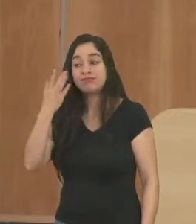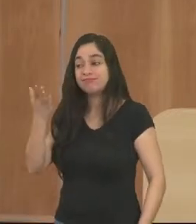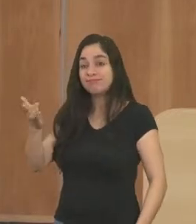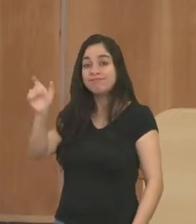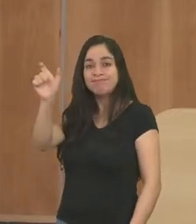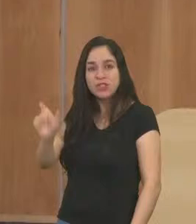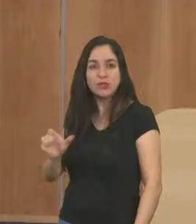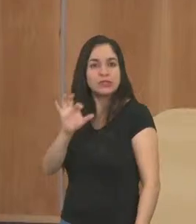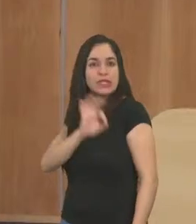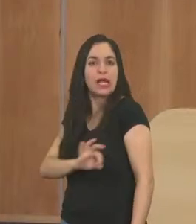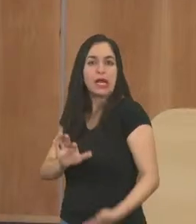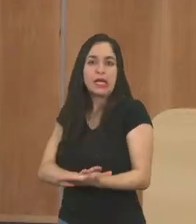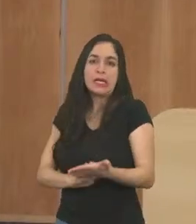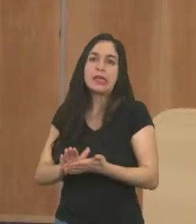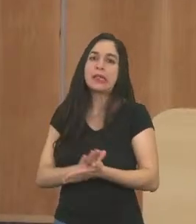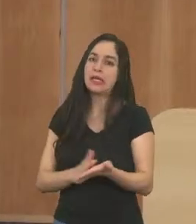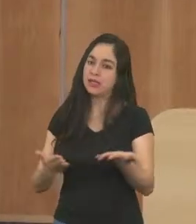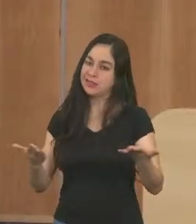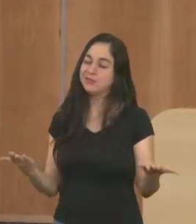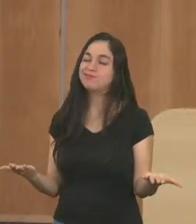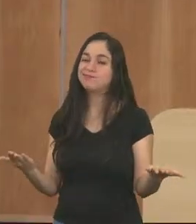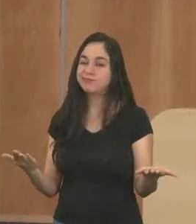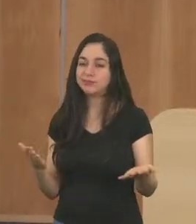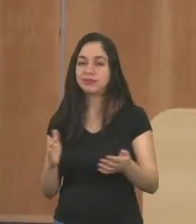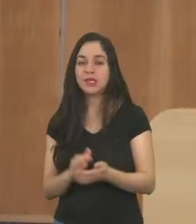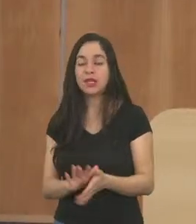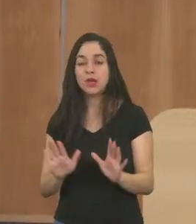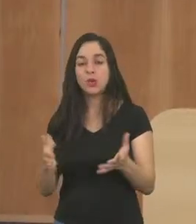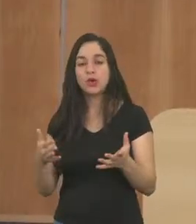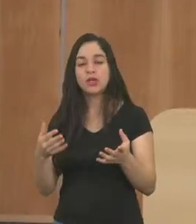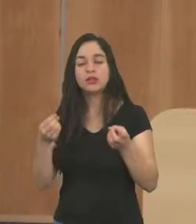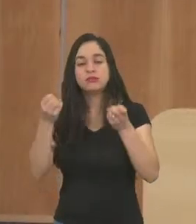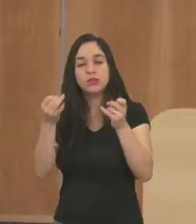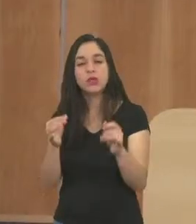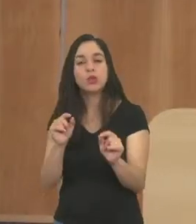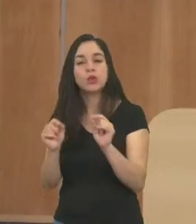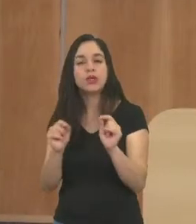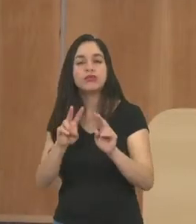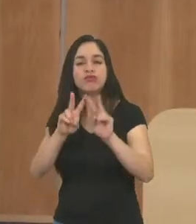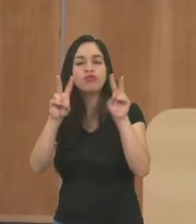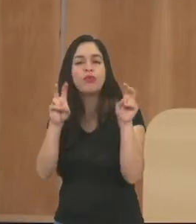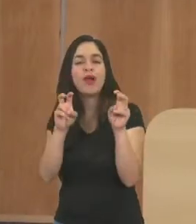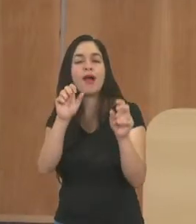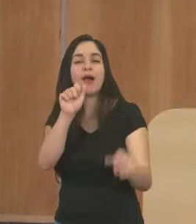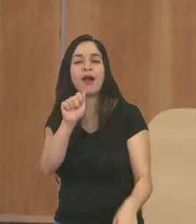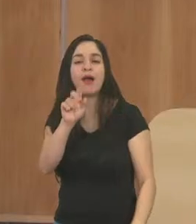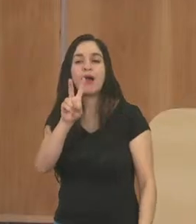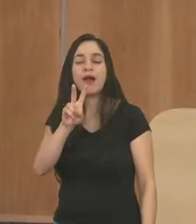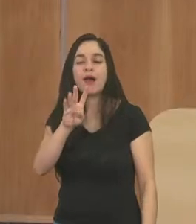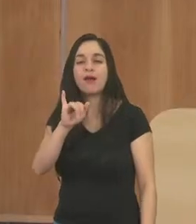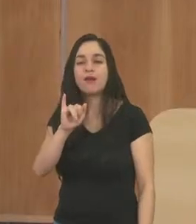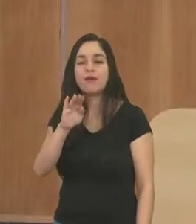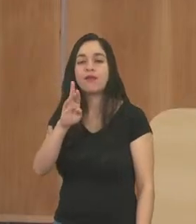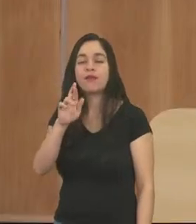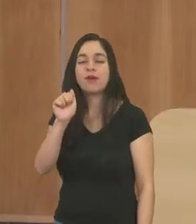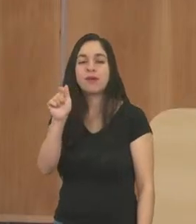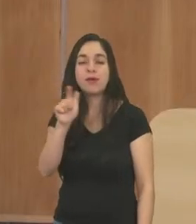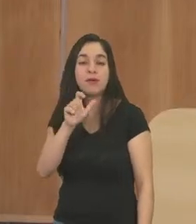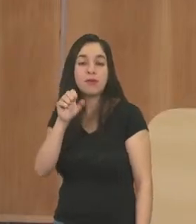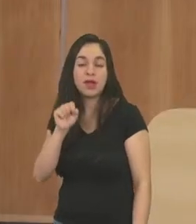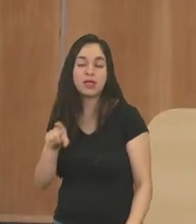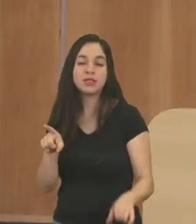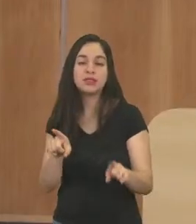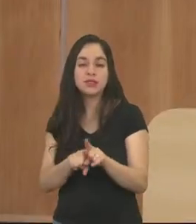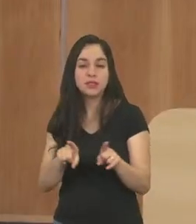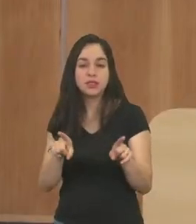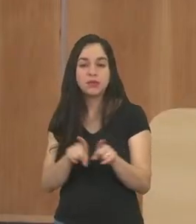sem salários. E é claro que quando a gente fala de Avibras, a gente entra também no tema da